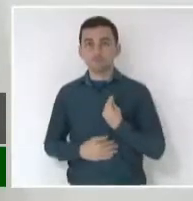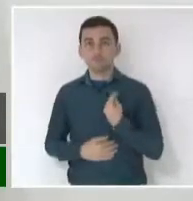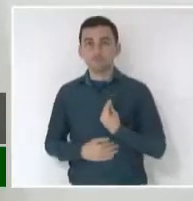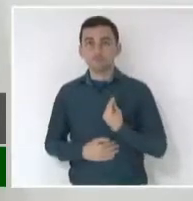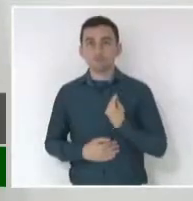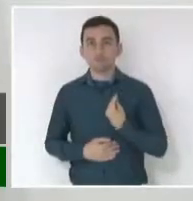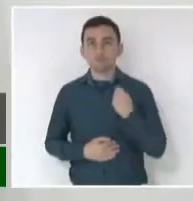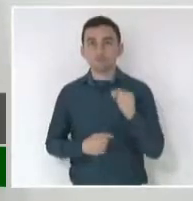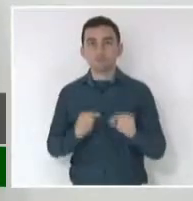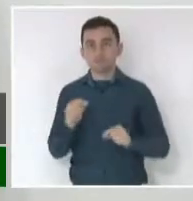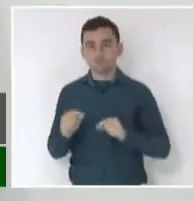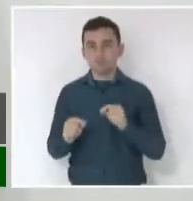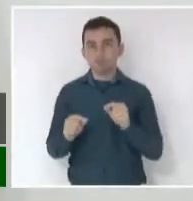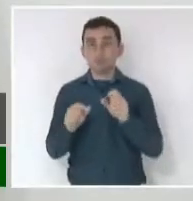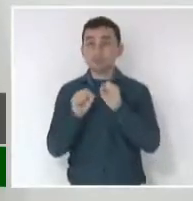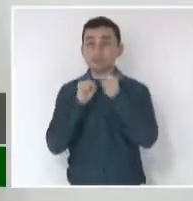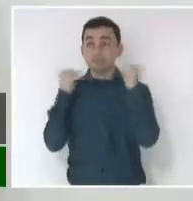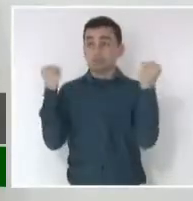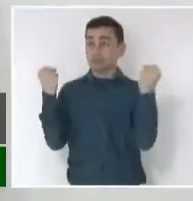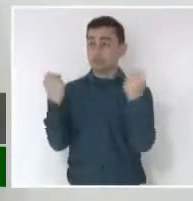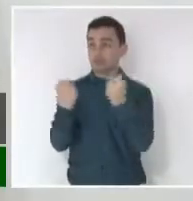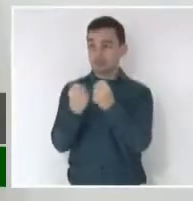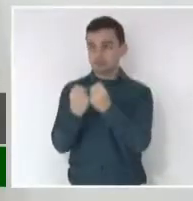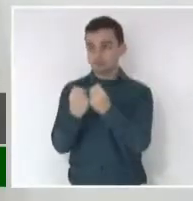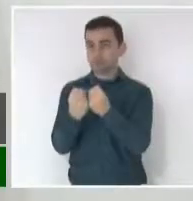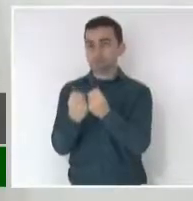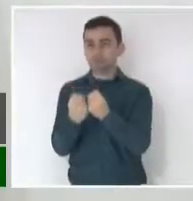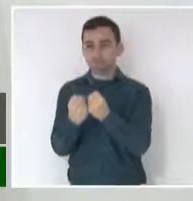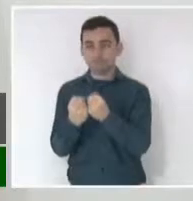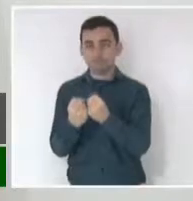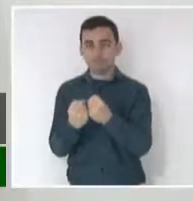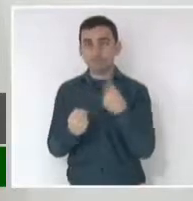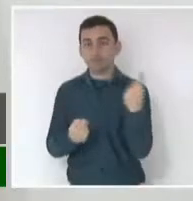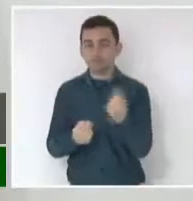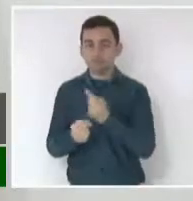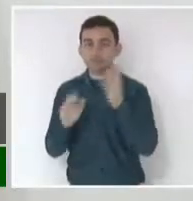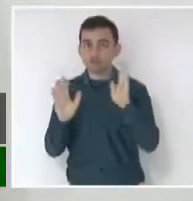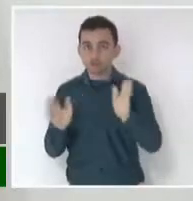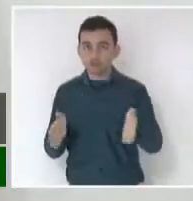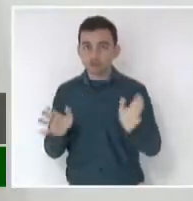um grande seminário que nós realizamos